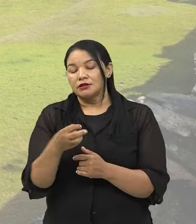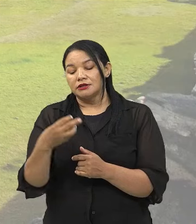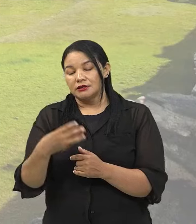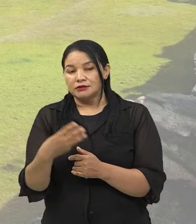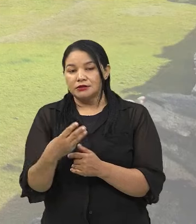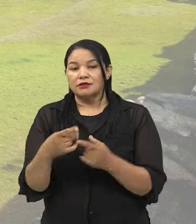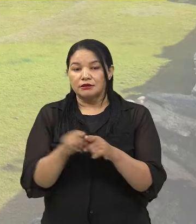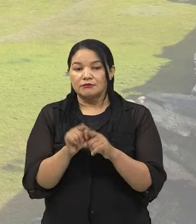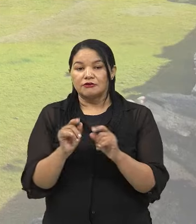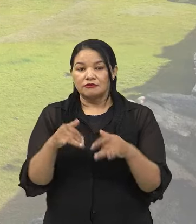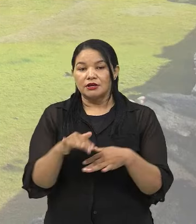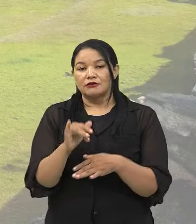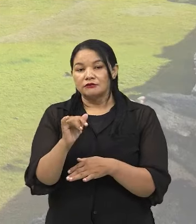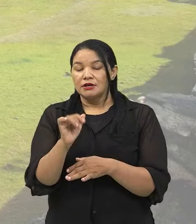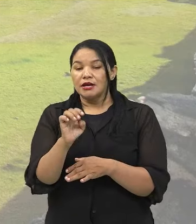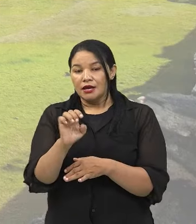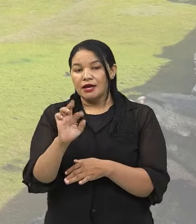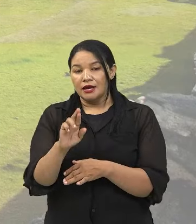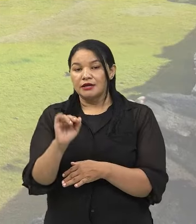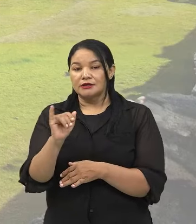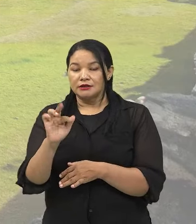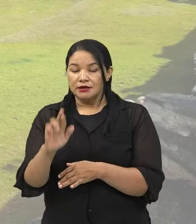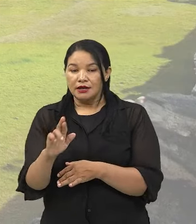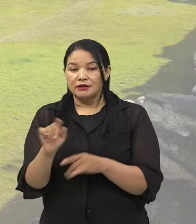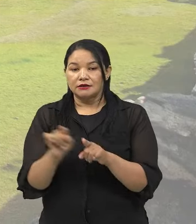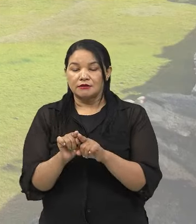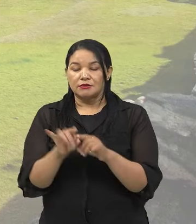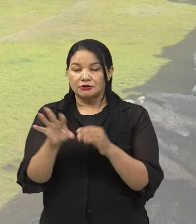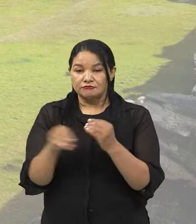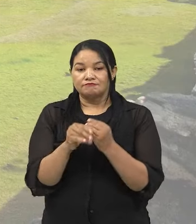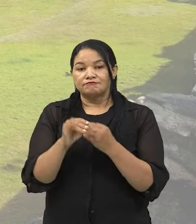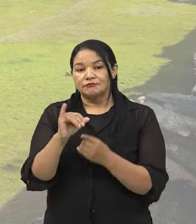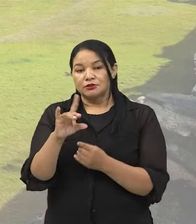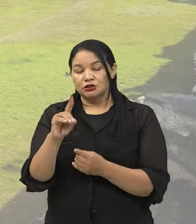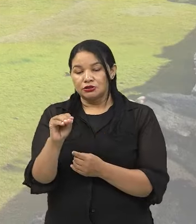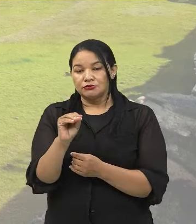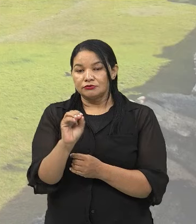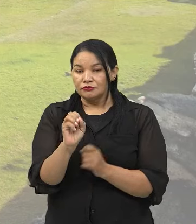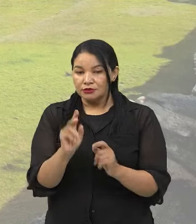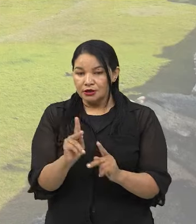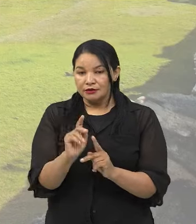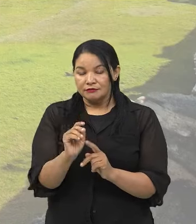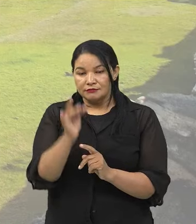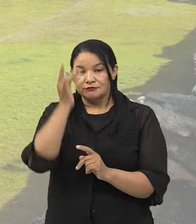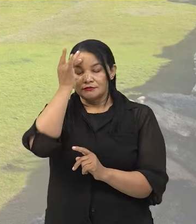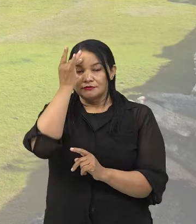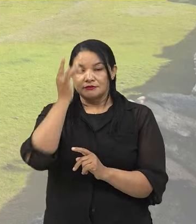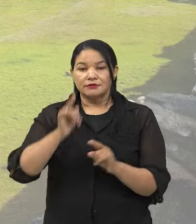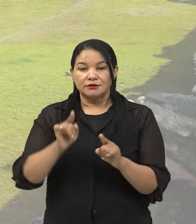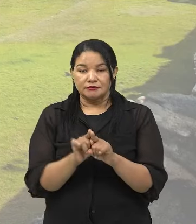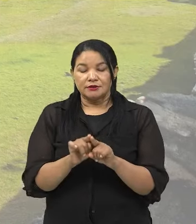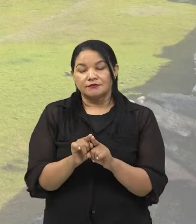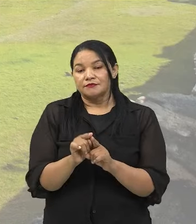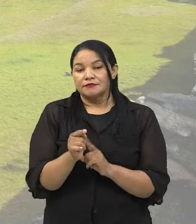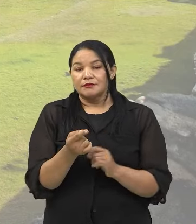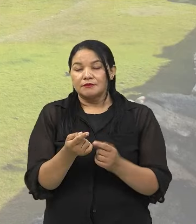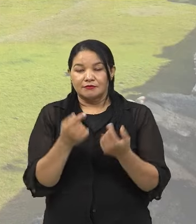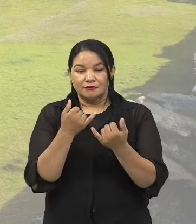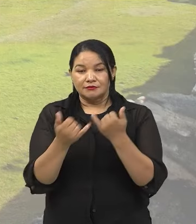IR, né? É a terminação do particípio ido. Tranquilo, lembra até o nosso português